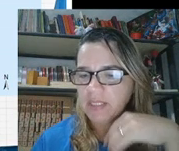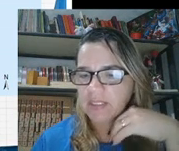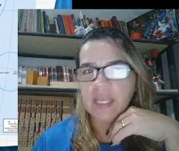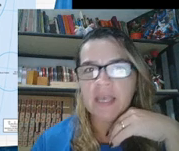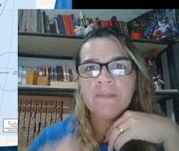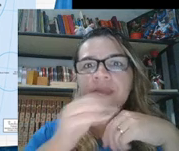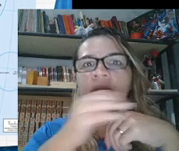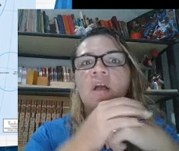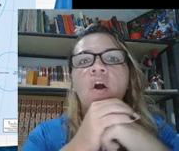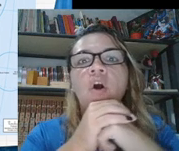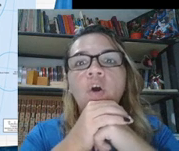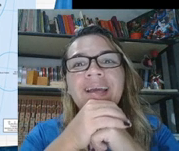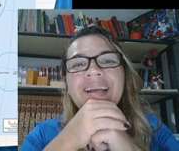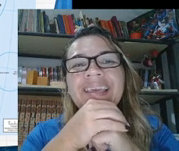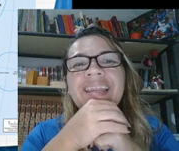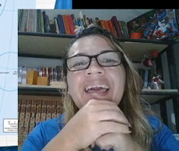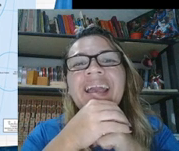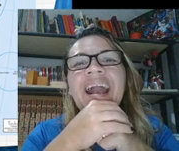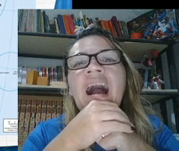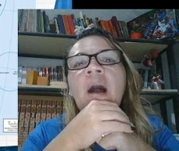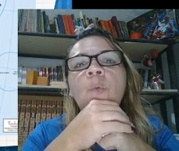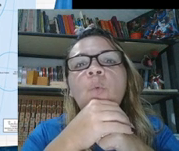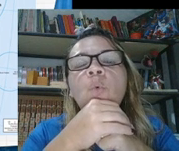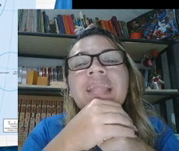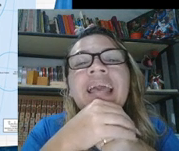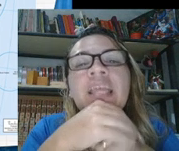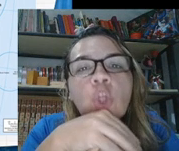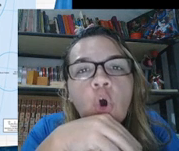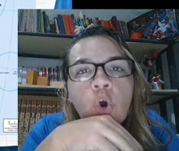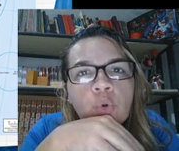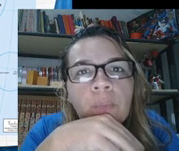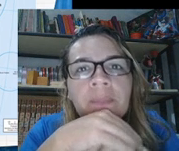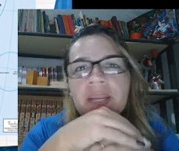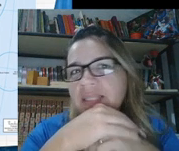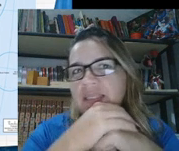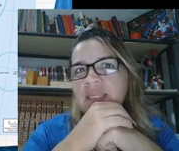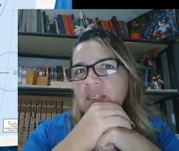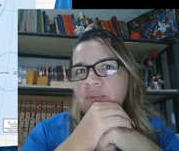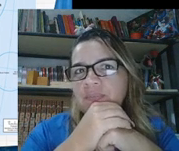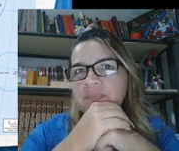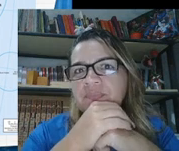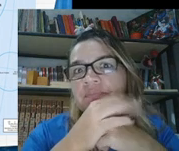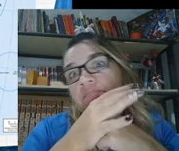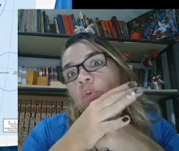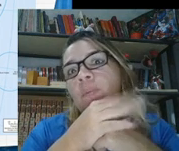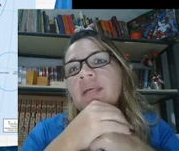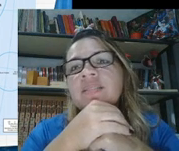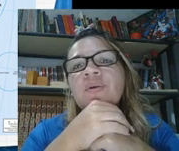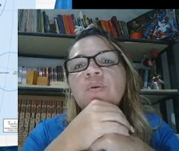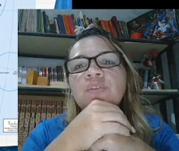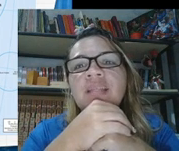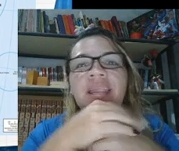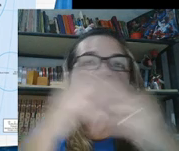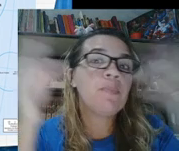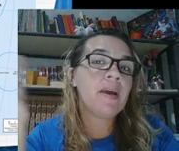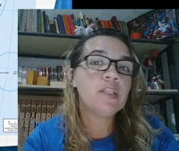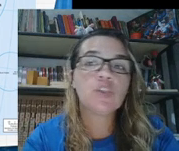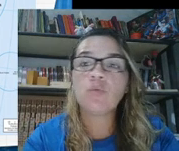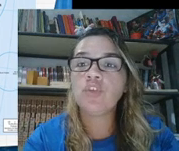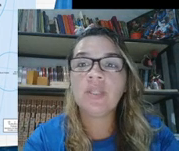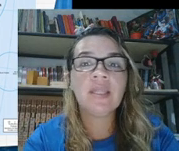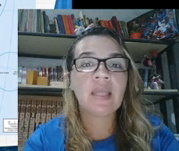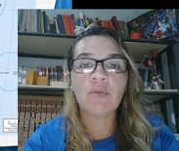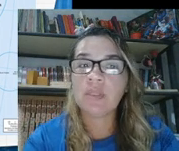Vamos nessa, né? Olha que legal, o território brasileiro. O Brasil é considerado um